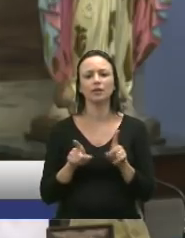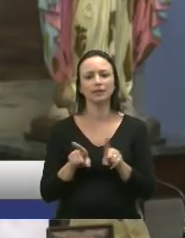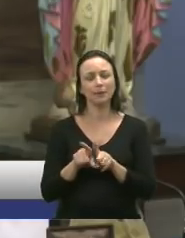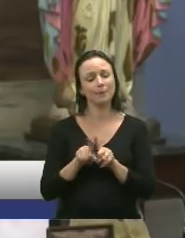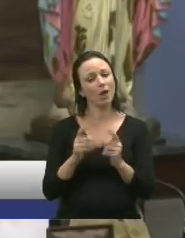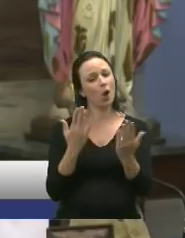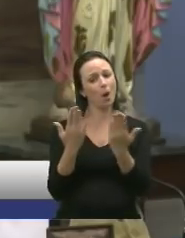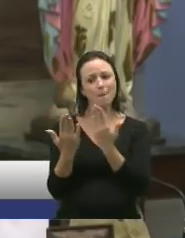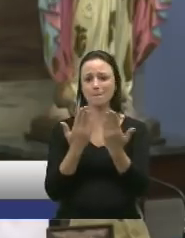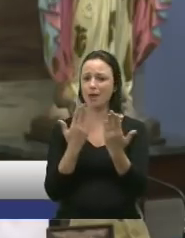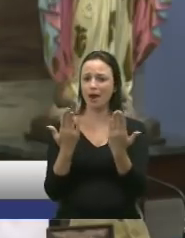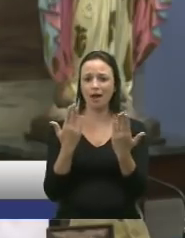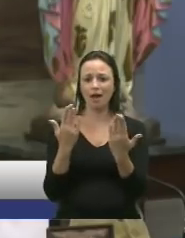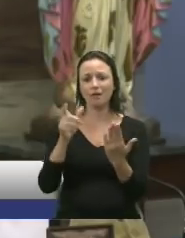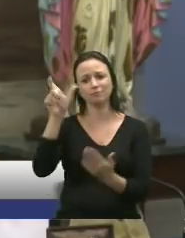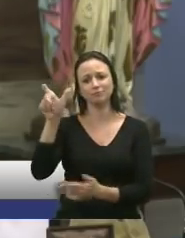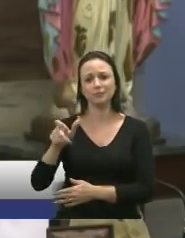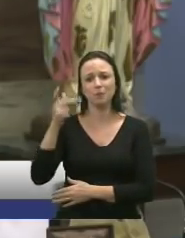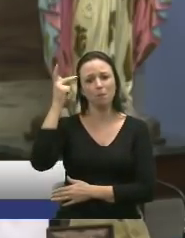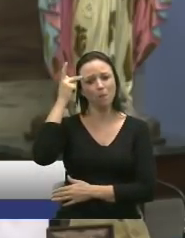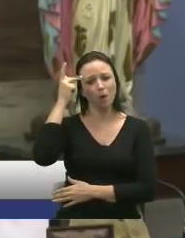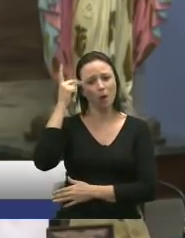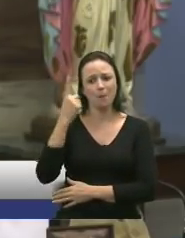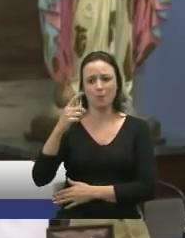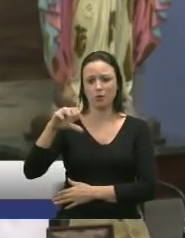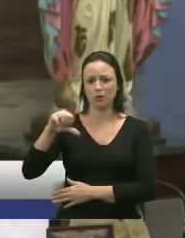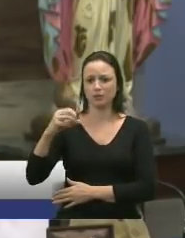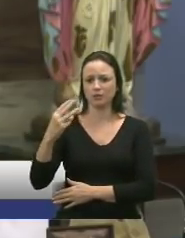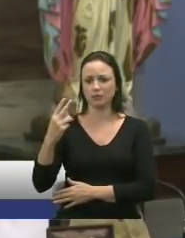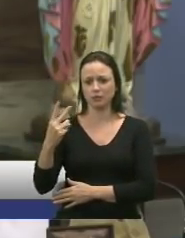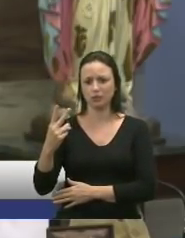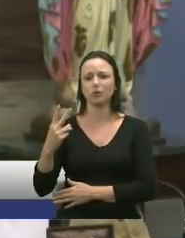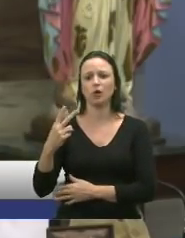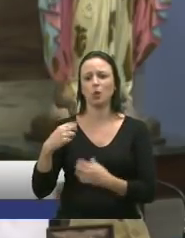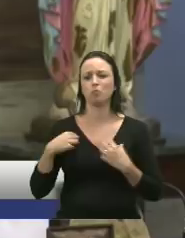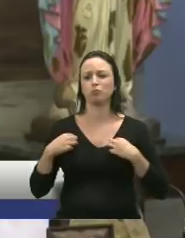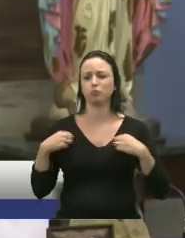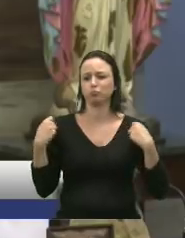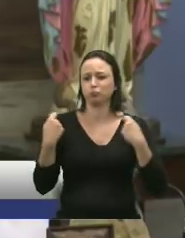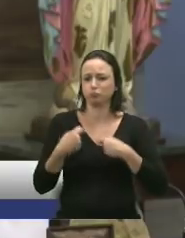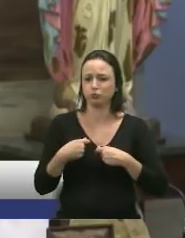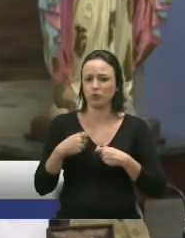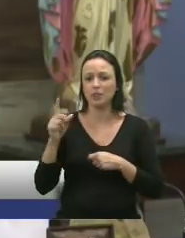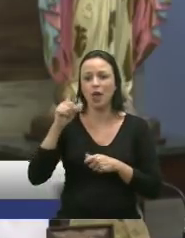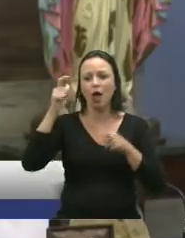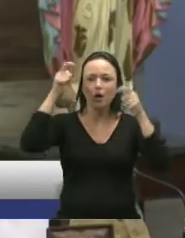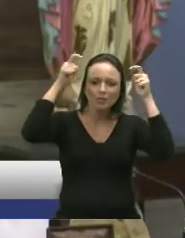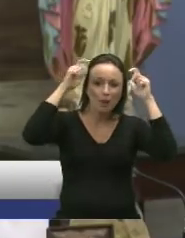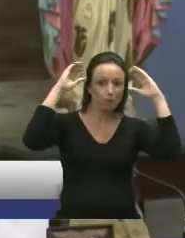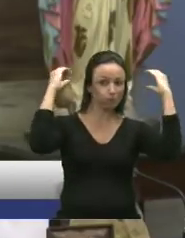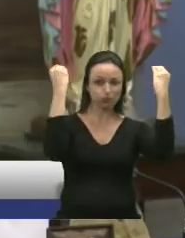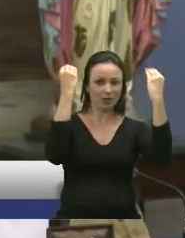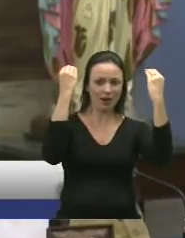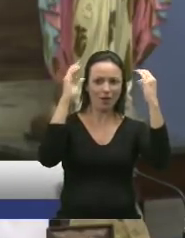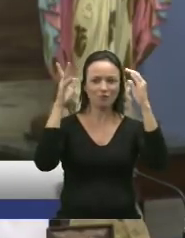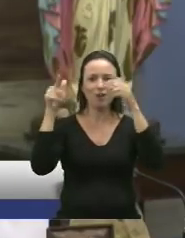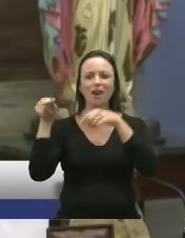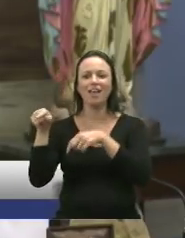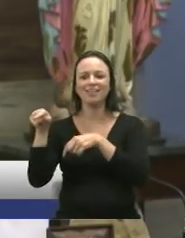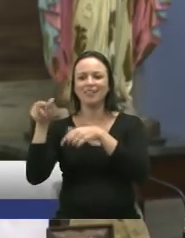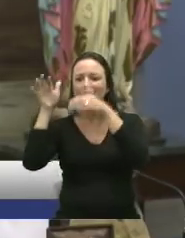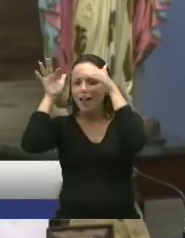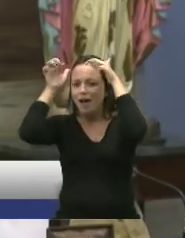com o paulista de 32, né? Não com a coira, mas com a túnica, não com o chapéu de aba larga, mas com